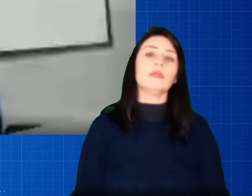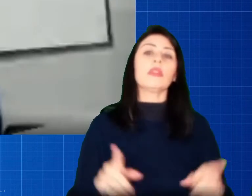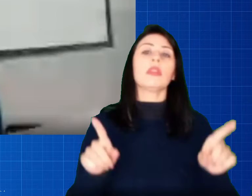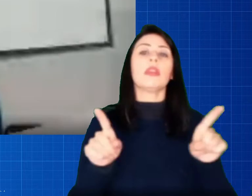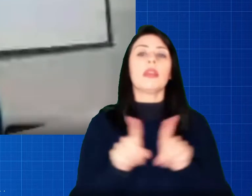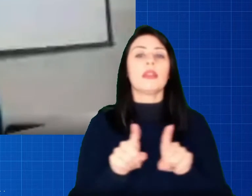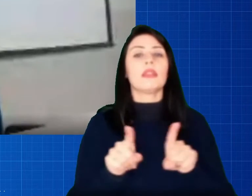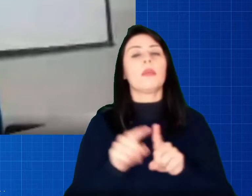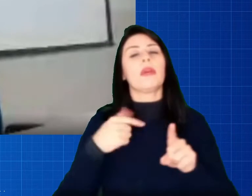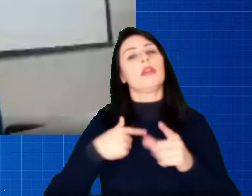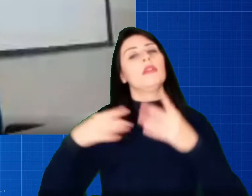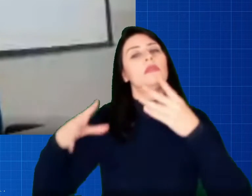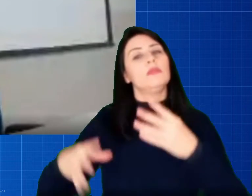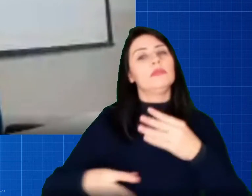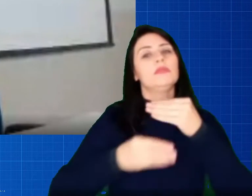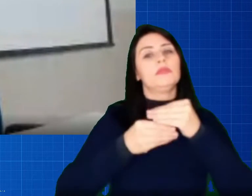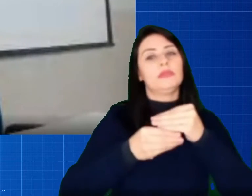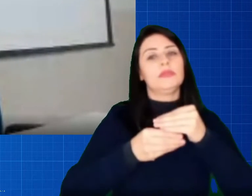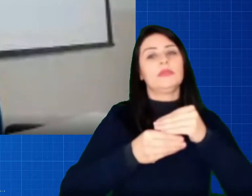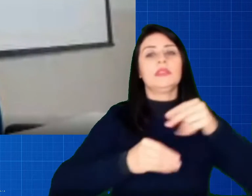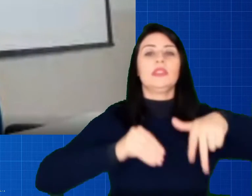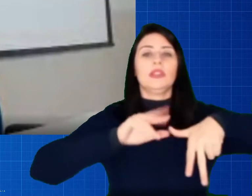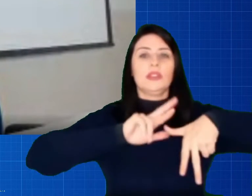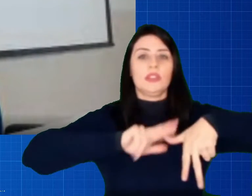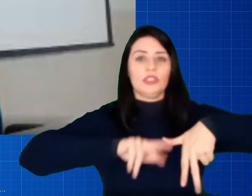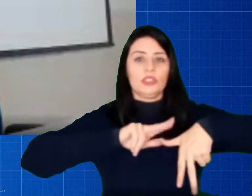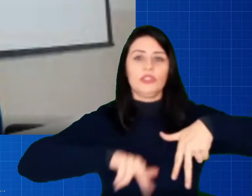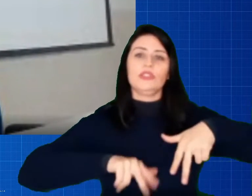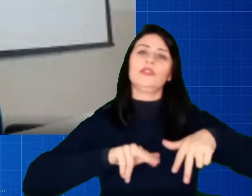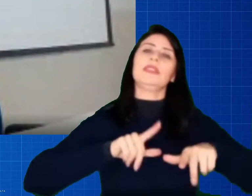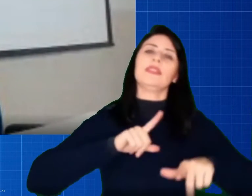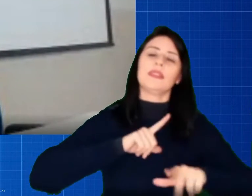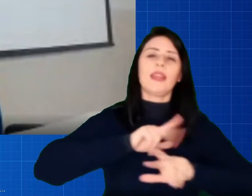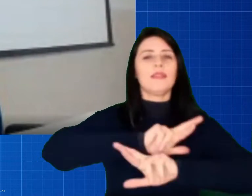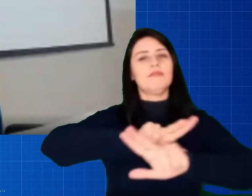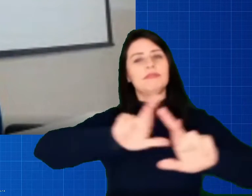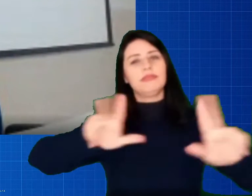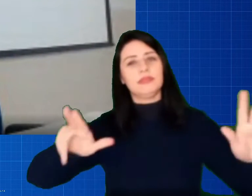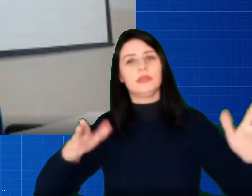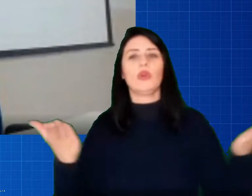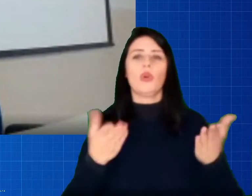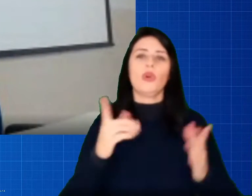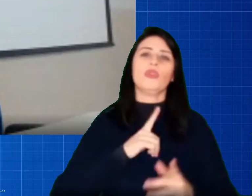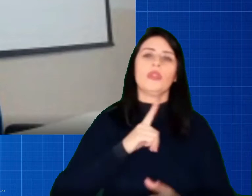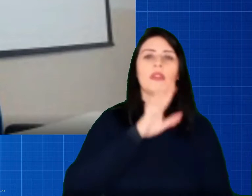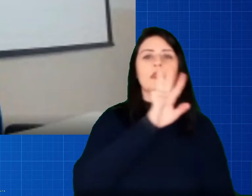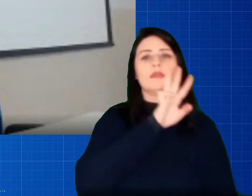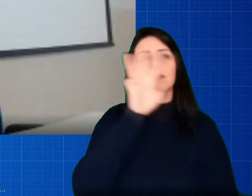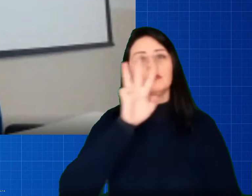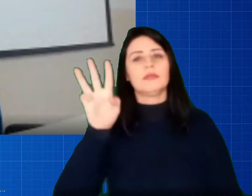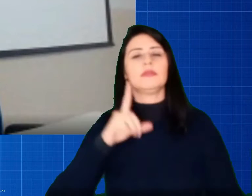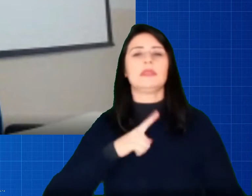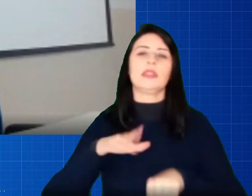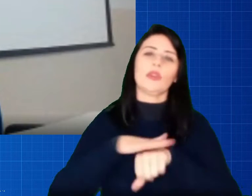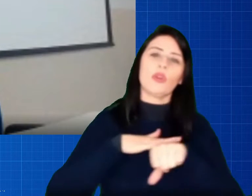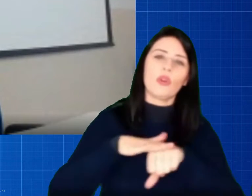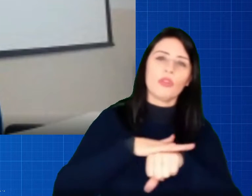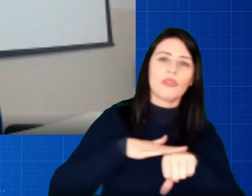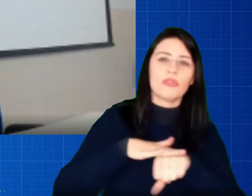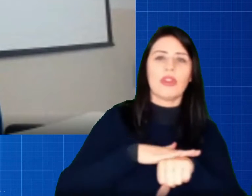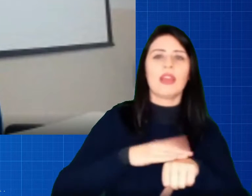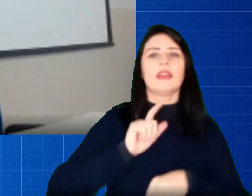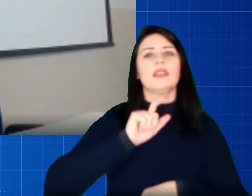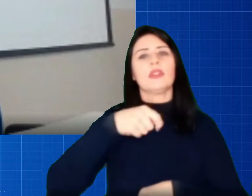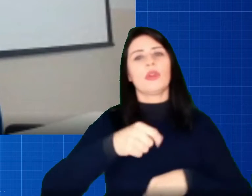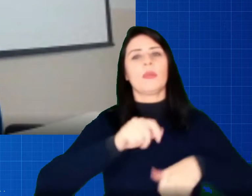Completando a Tilly, né, a questão da diversidade sexual, né? Hoje nós temos muitas redes, muitas conversas